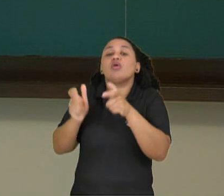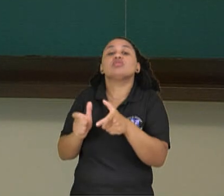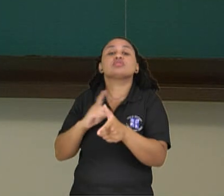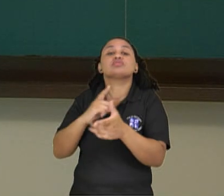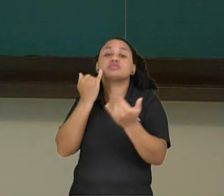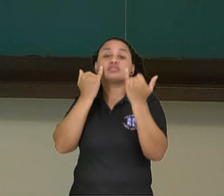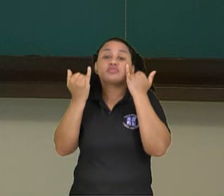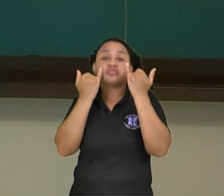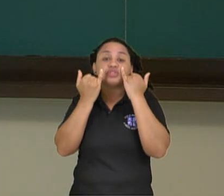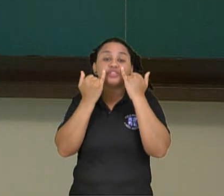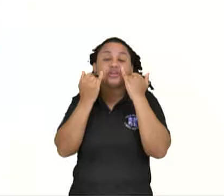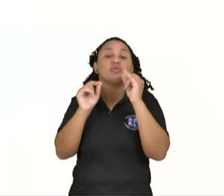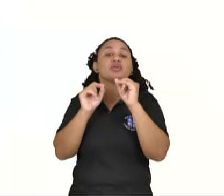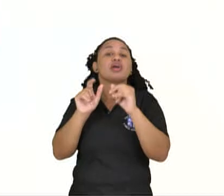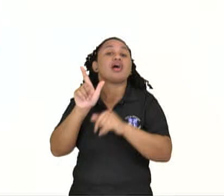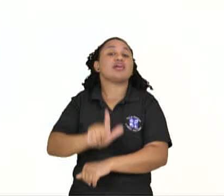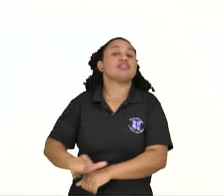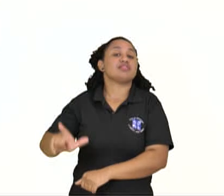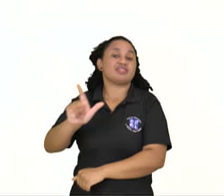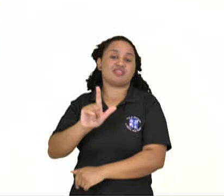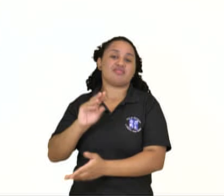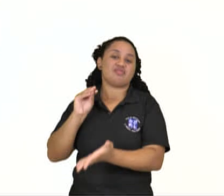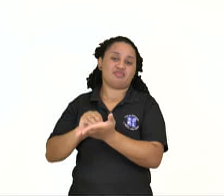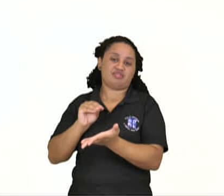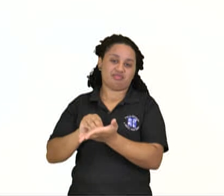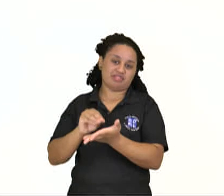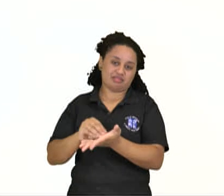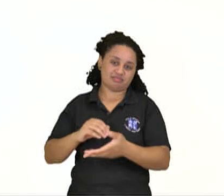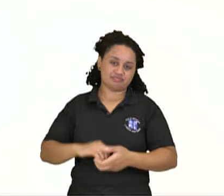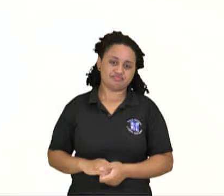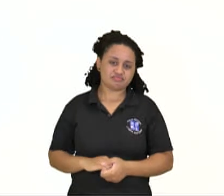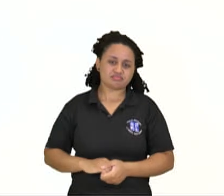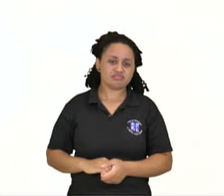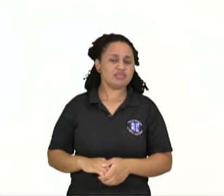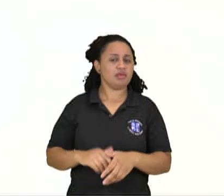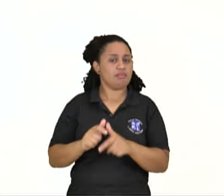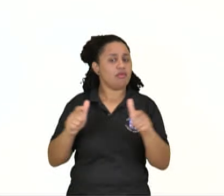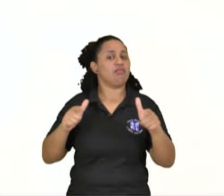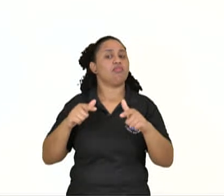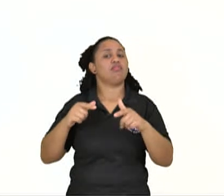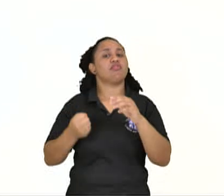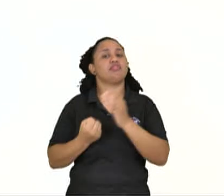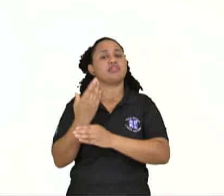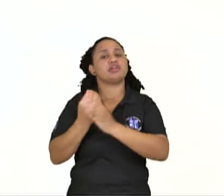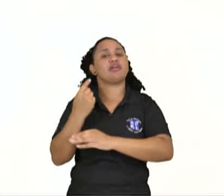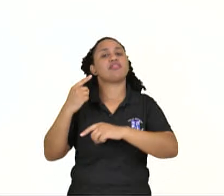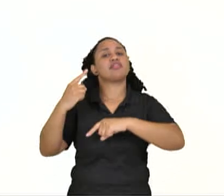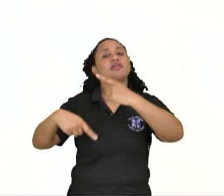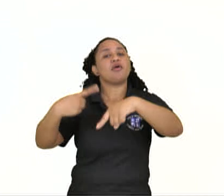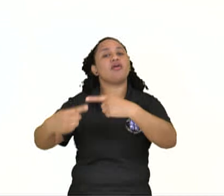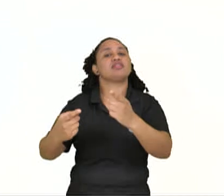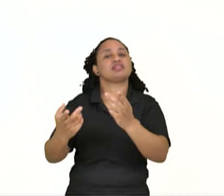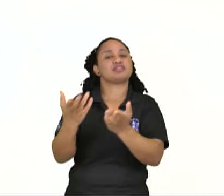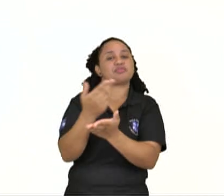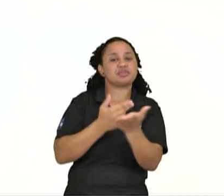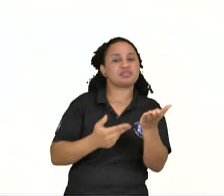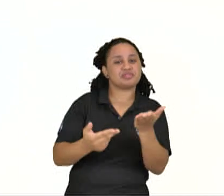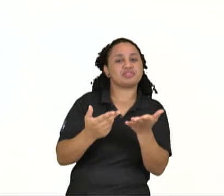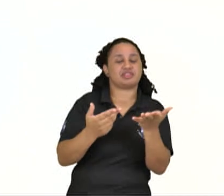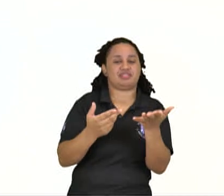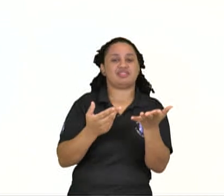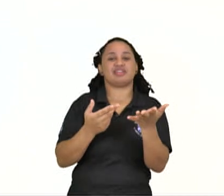Já na Grécia Antiga, como que era a pintura na Grécia Antiga? Vocês têm alguma ideia? Vamos ver.